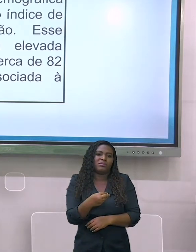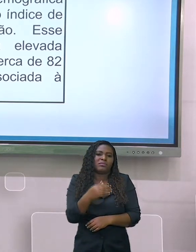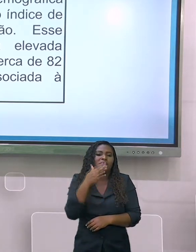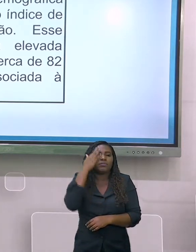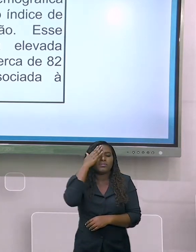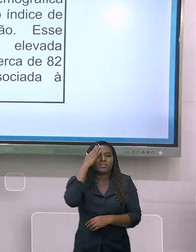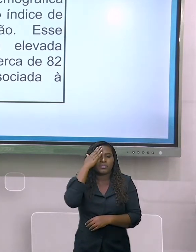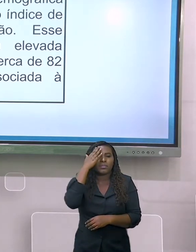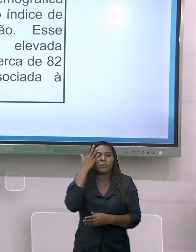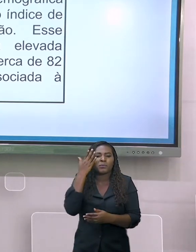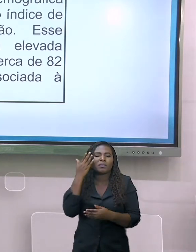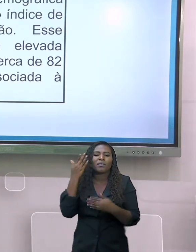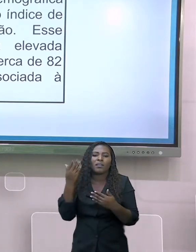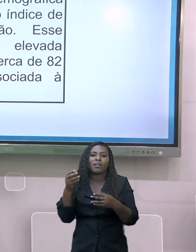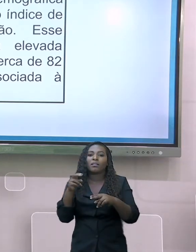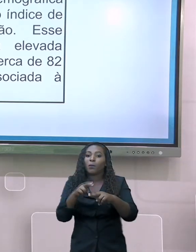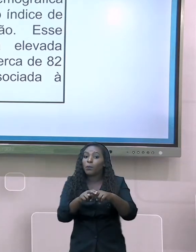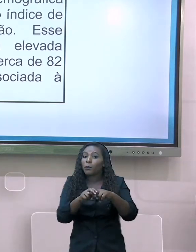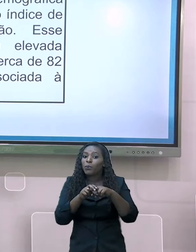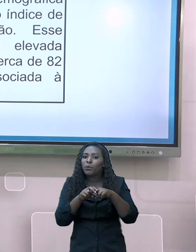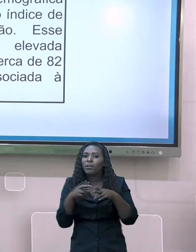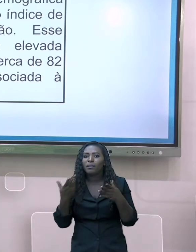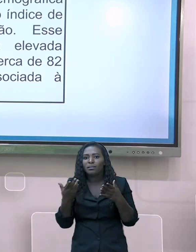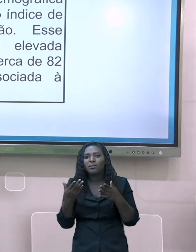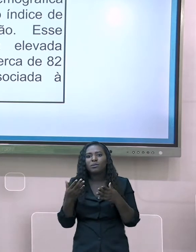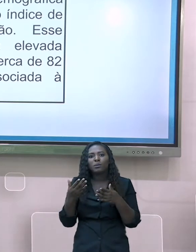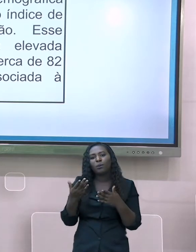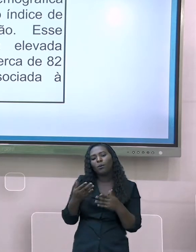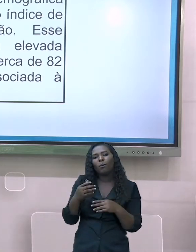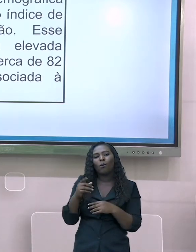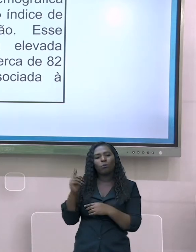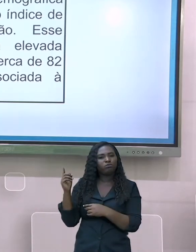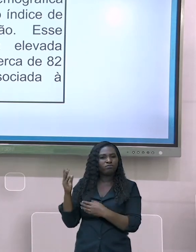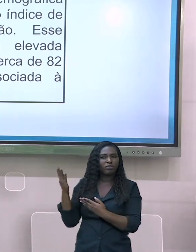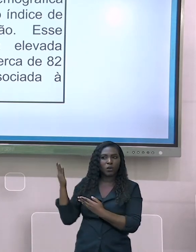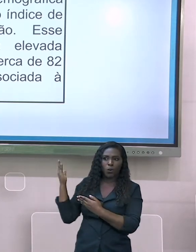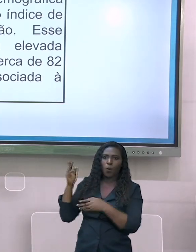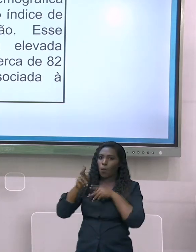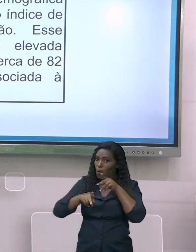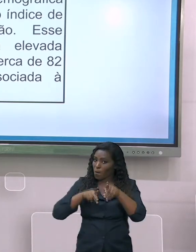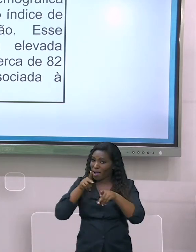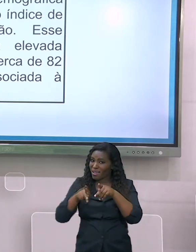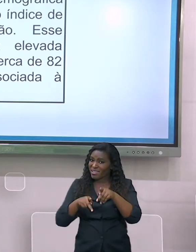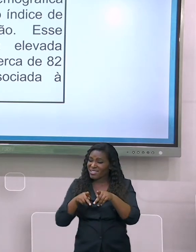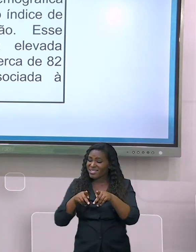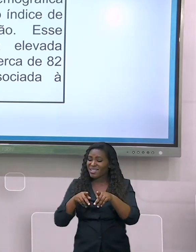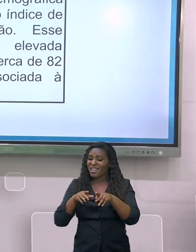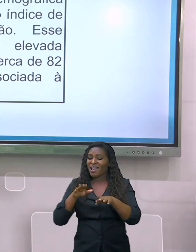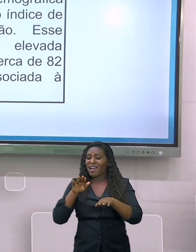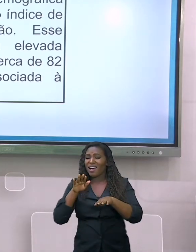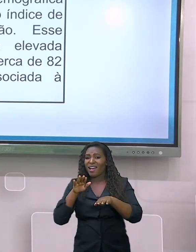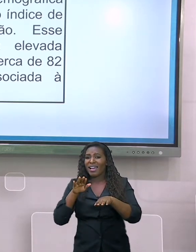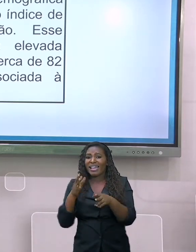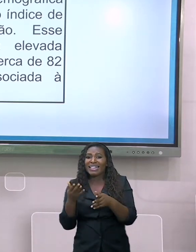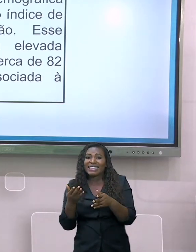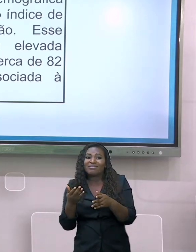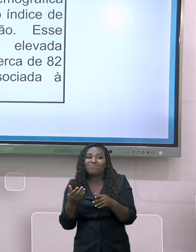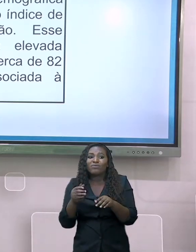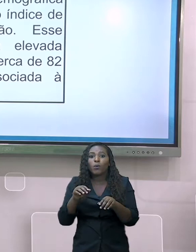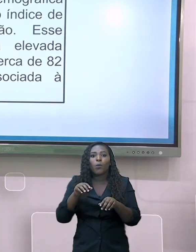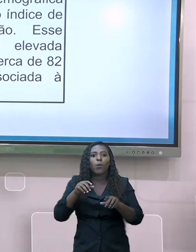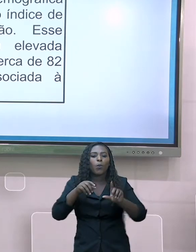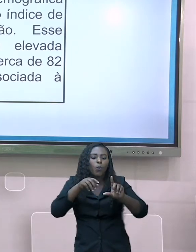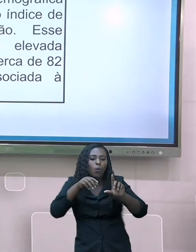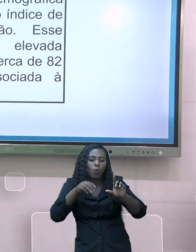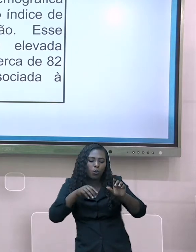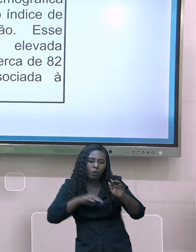verdade, o crescimento vegetativo está praticamente nulo